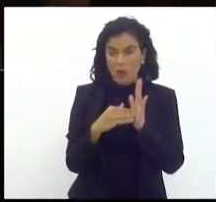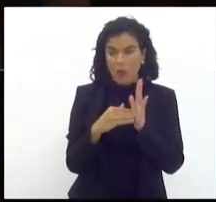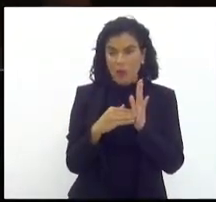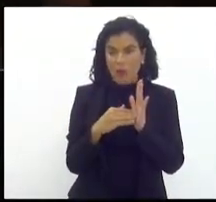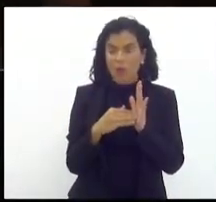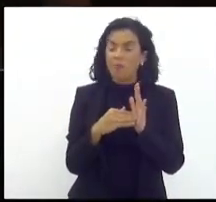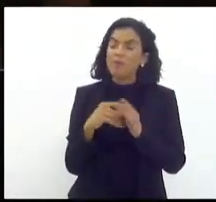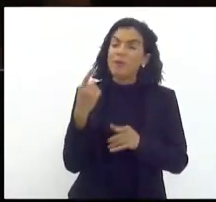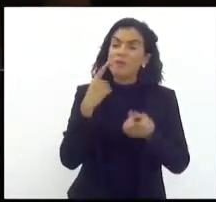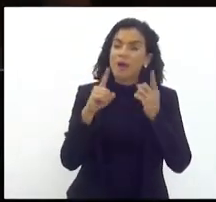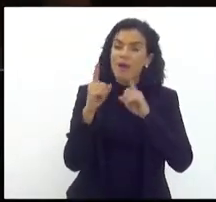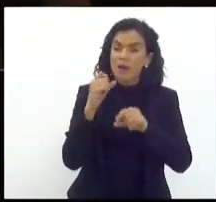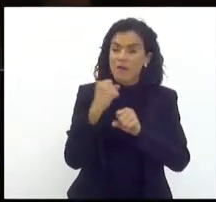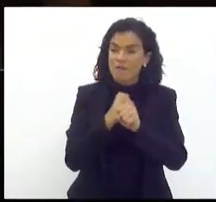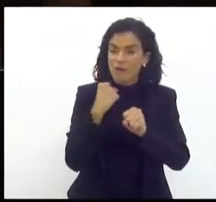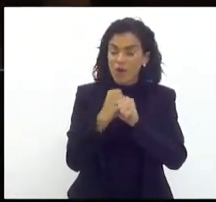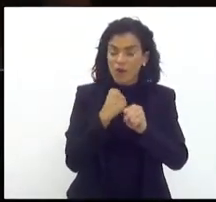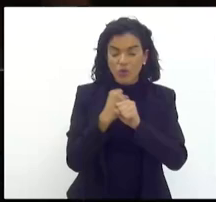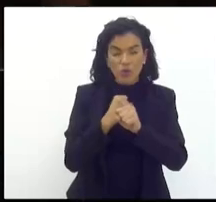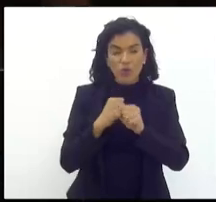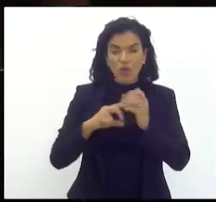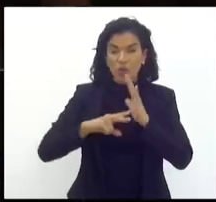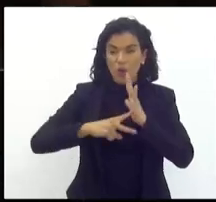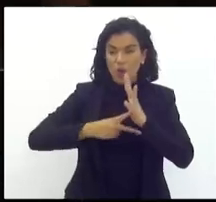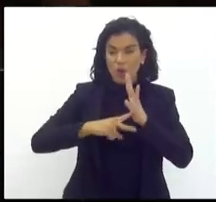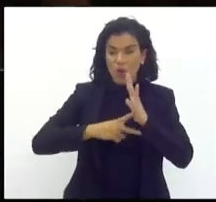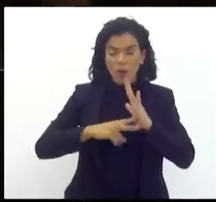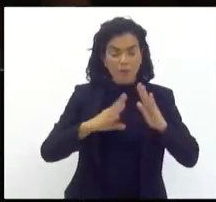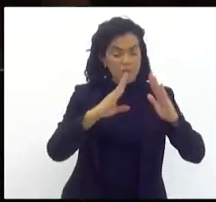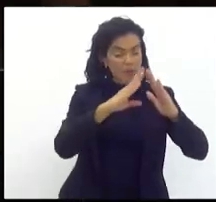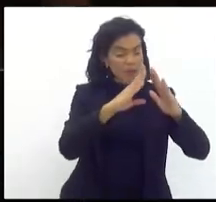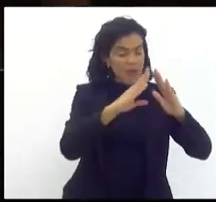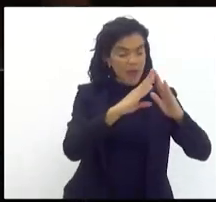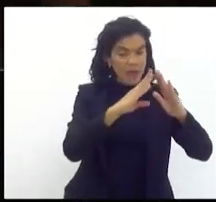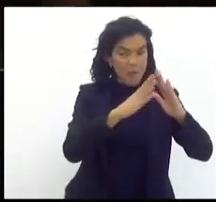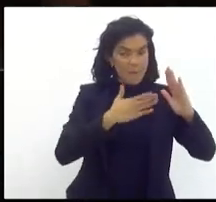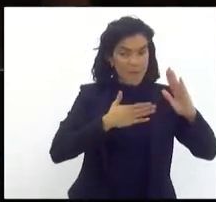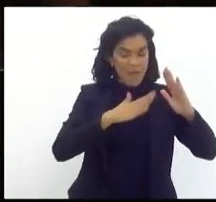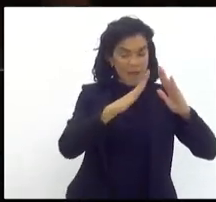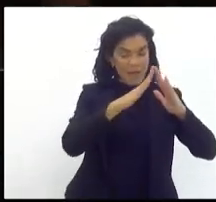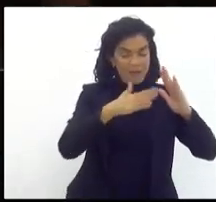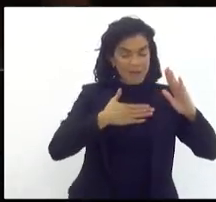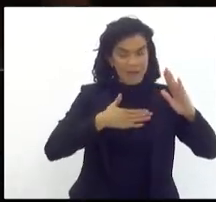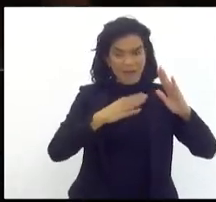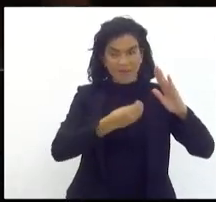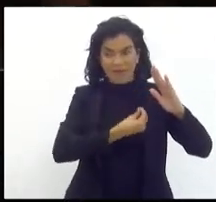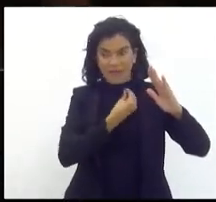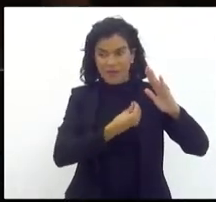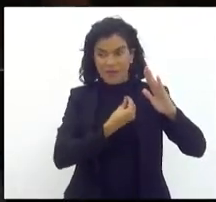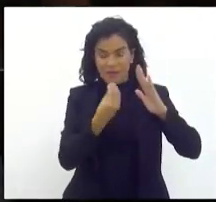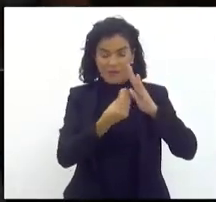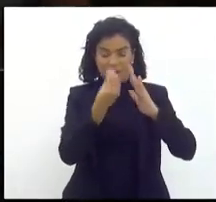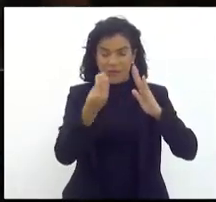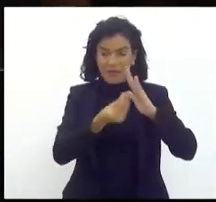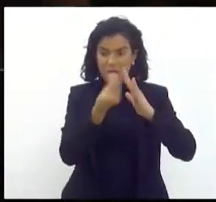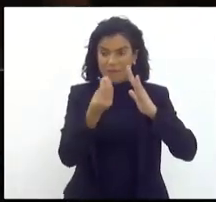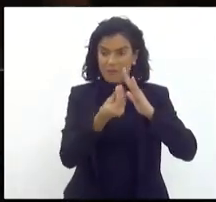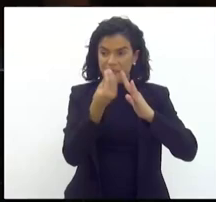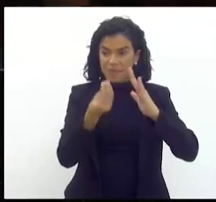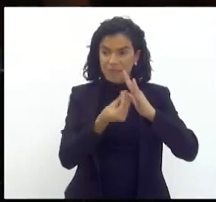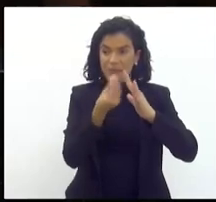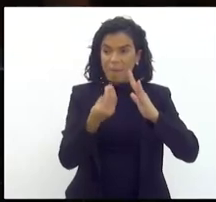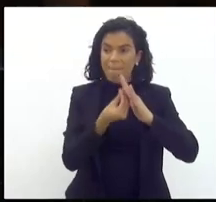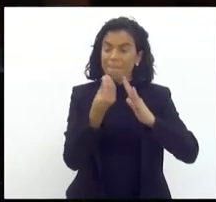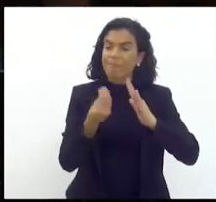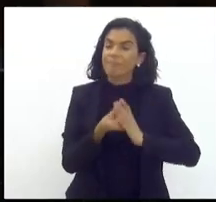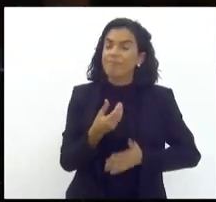Maricá foram construídos dois condomínios minha casa as minhas vidas dois condomínios no bairro Itaipuaçu e no bairro de